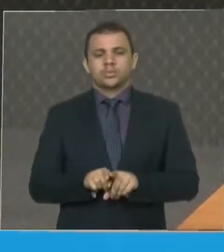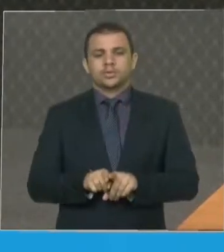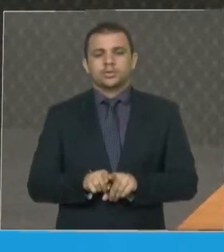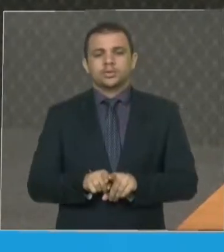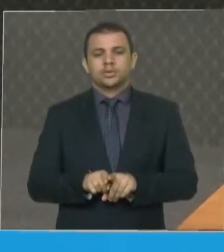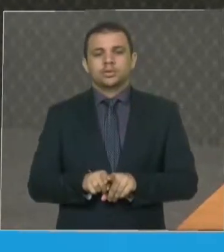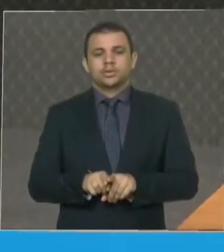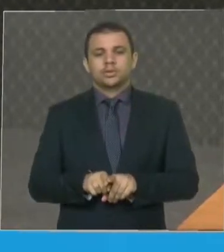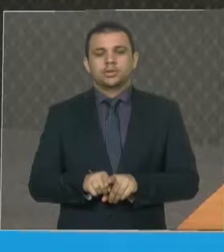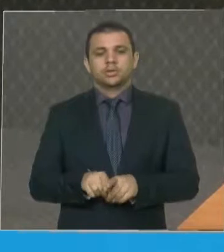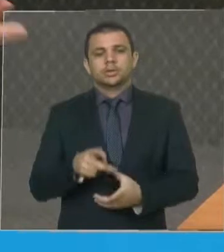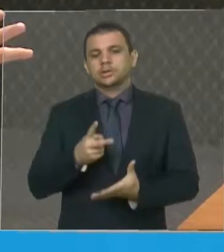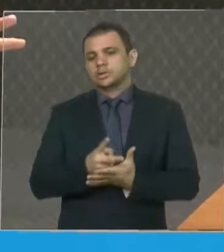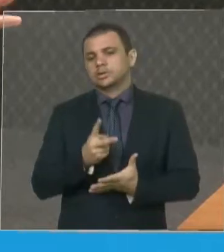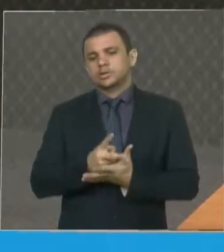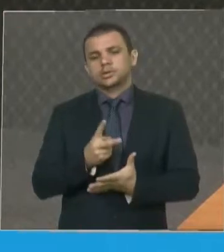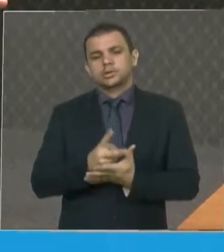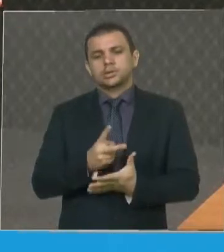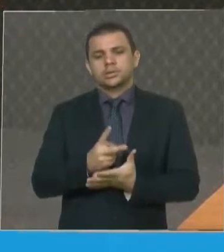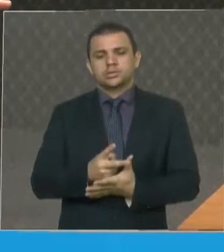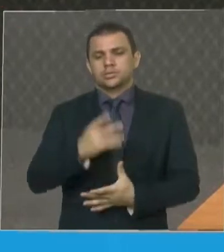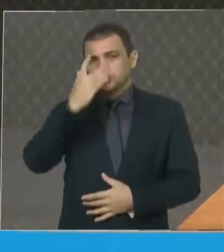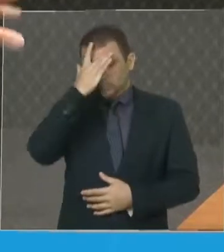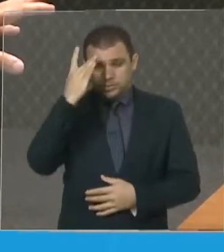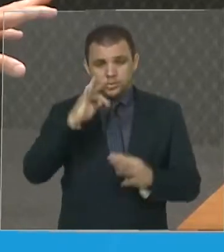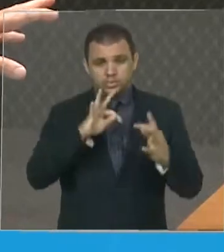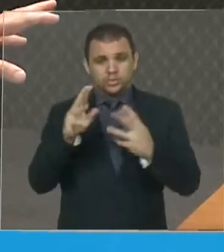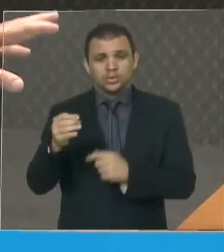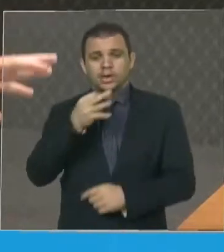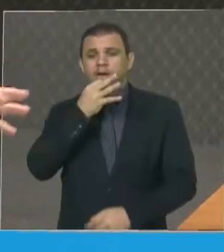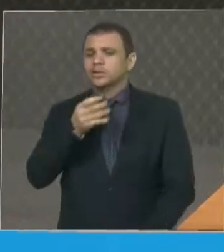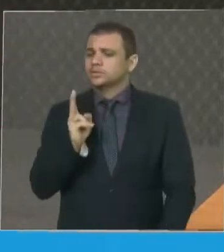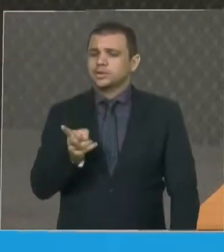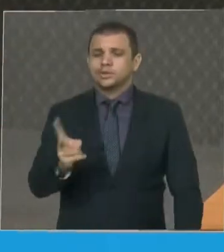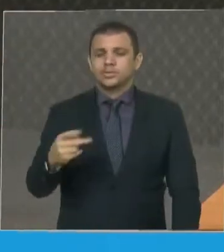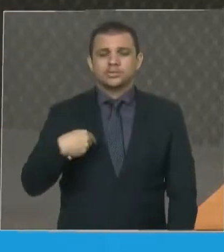mas é sempre um problema. Sempre as pessoas acham que não ganham bem.